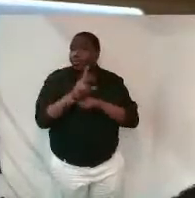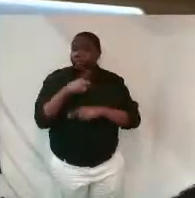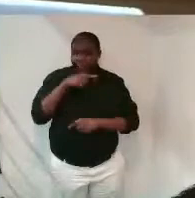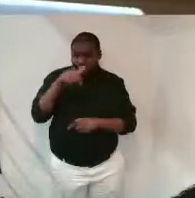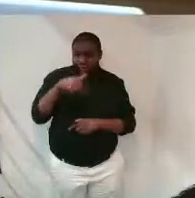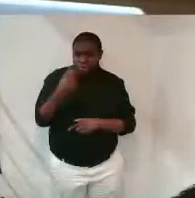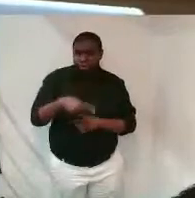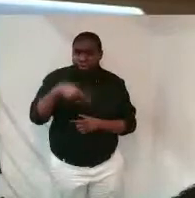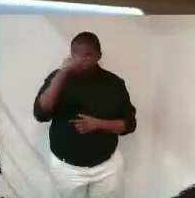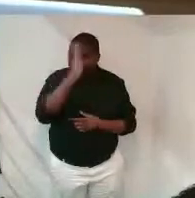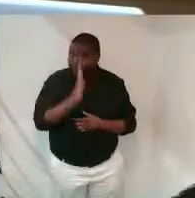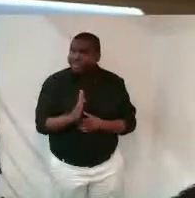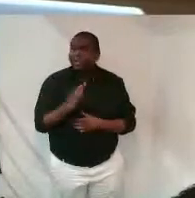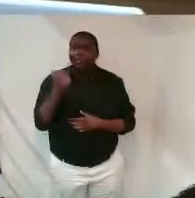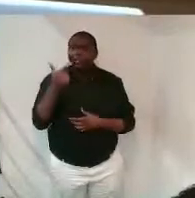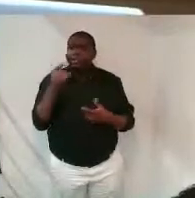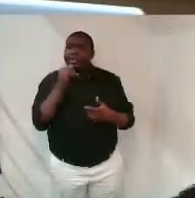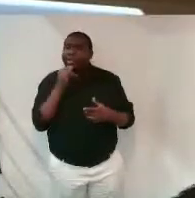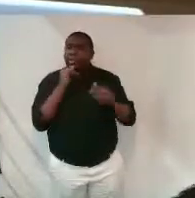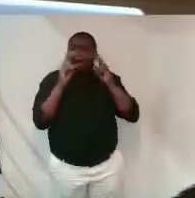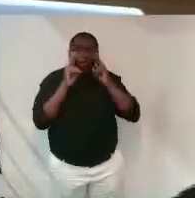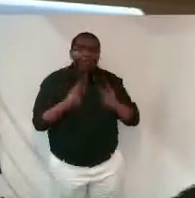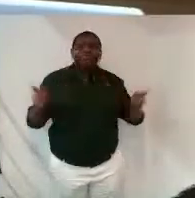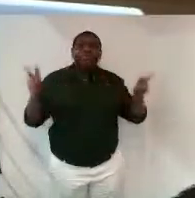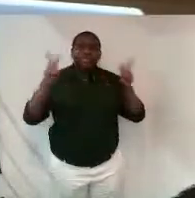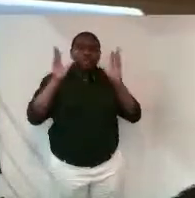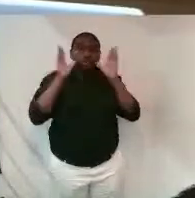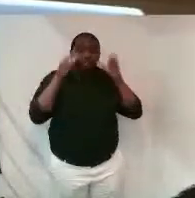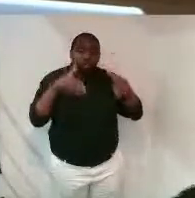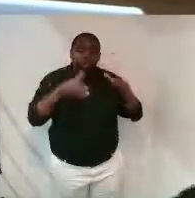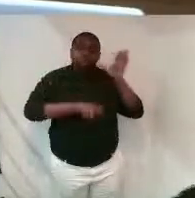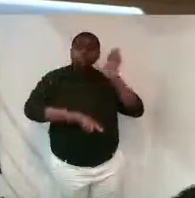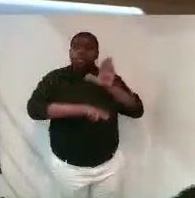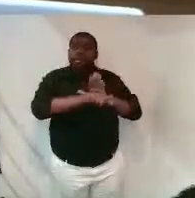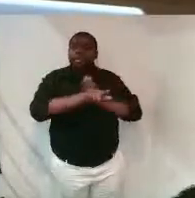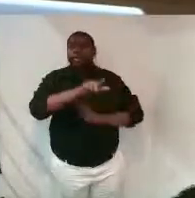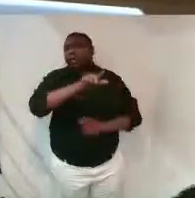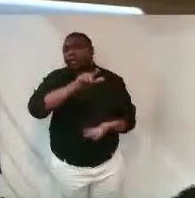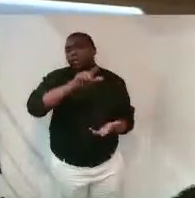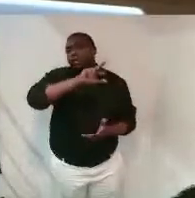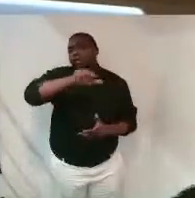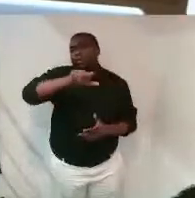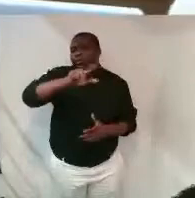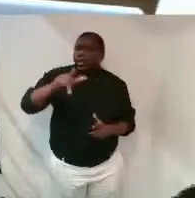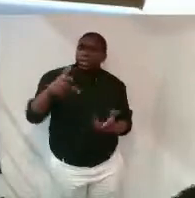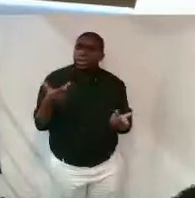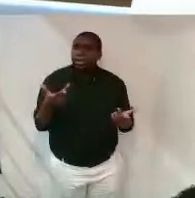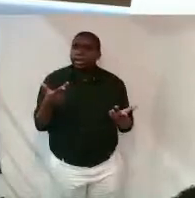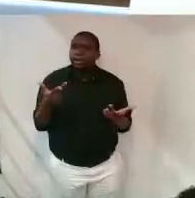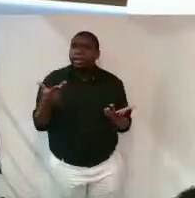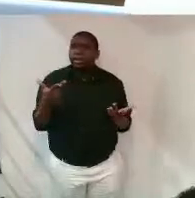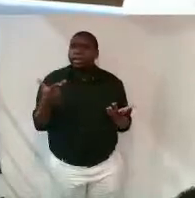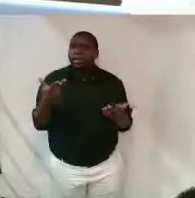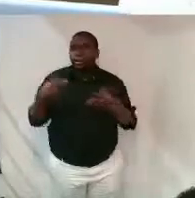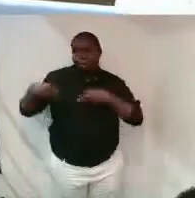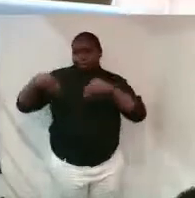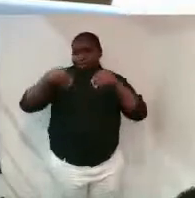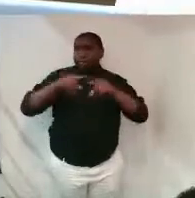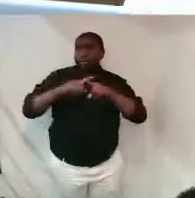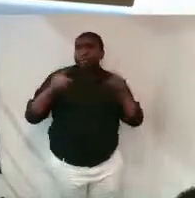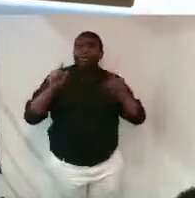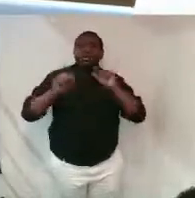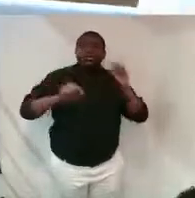não visa... O foco da lei não está no resíduo gerado, está na